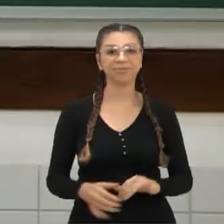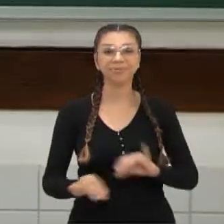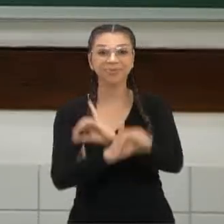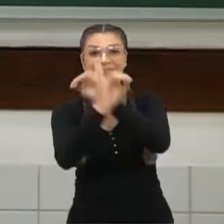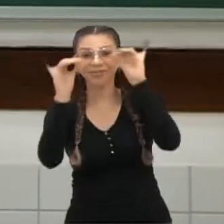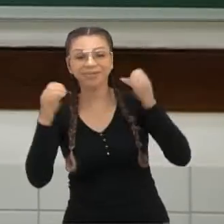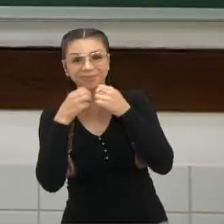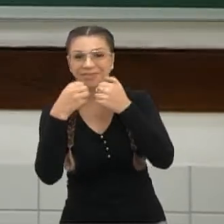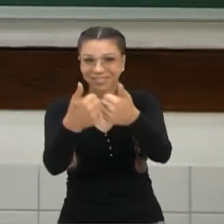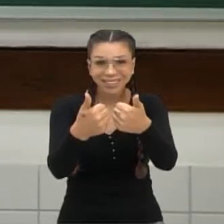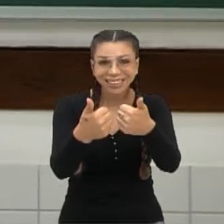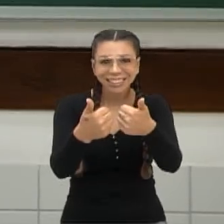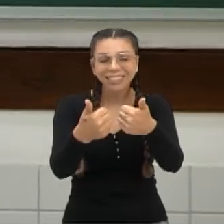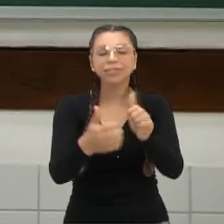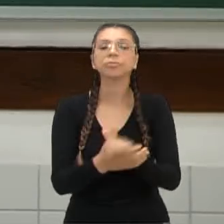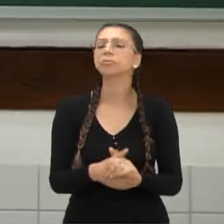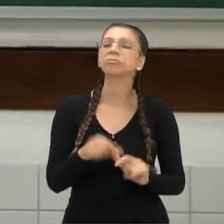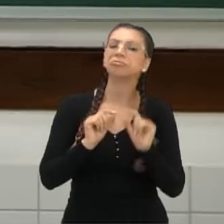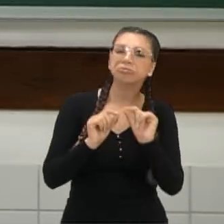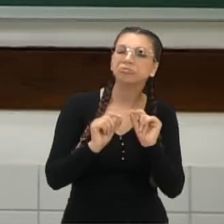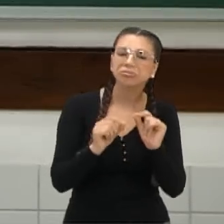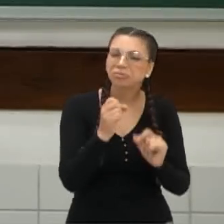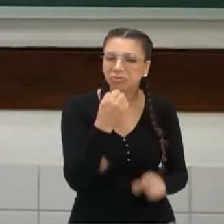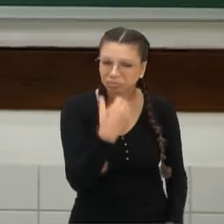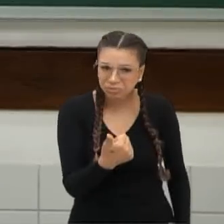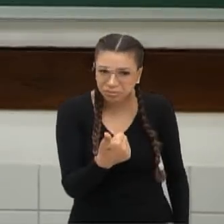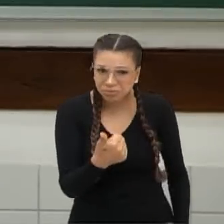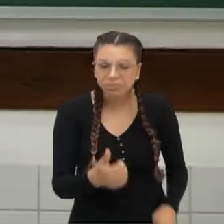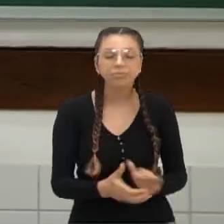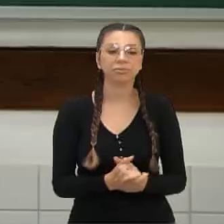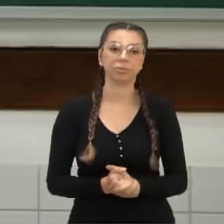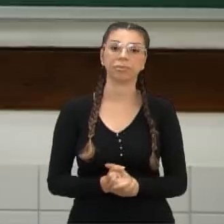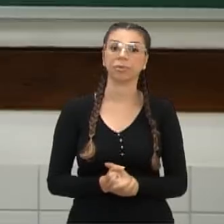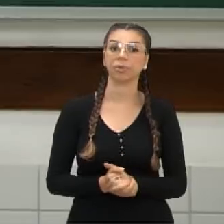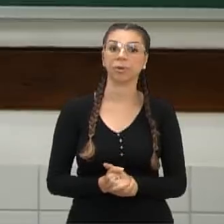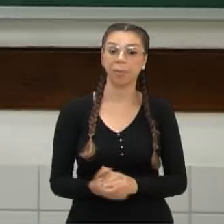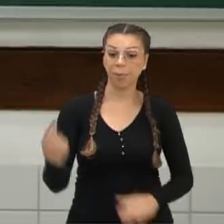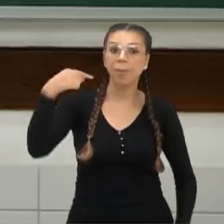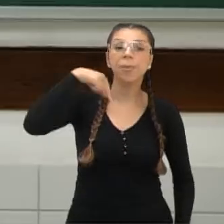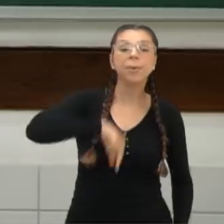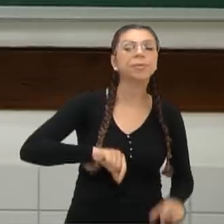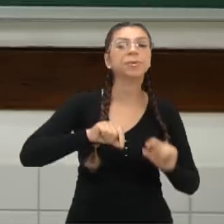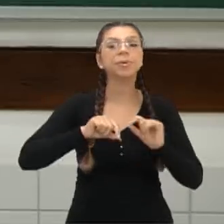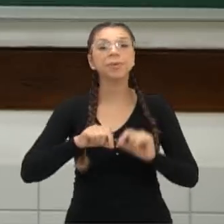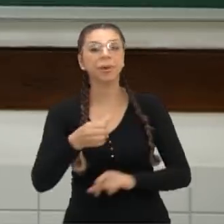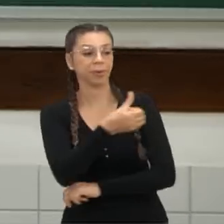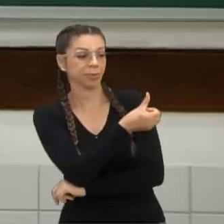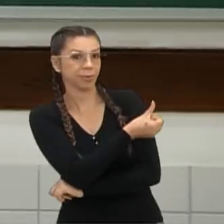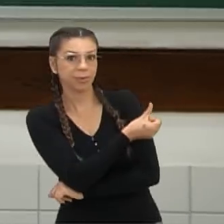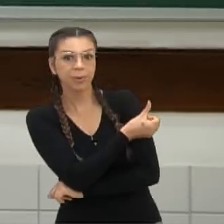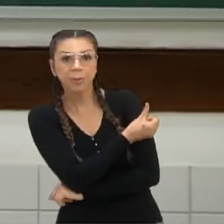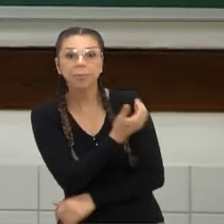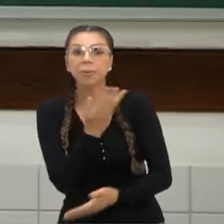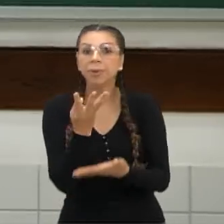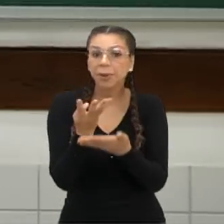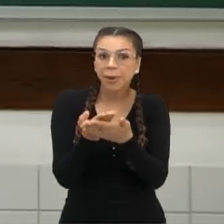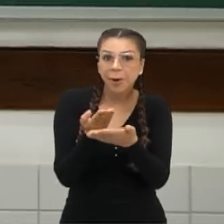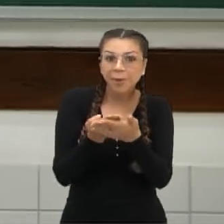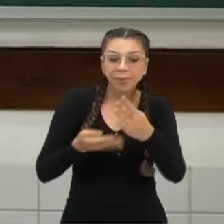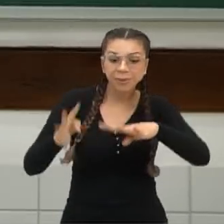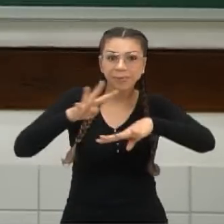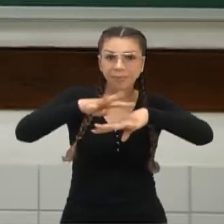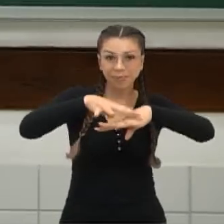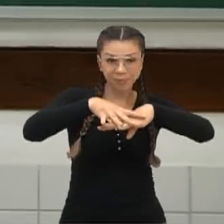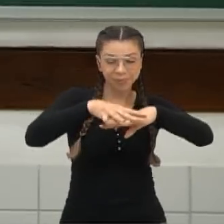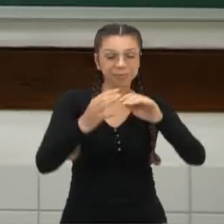aí, galera, tudo bem? Como é que vocês estão? Hoje nós estamos aqui no 6º ano para uma aula de